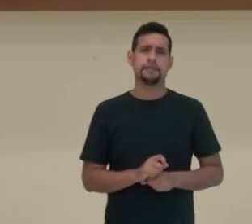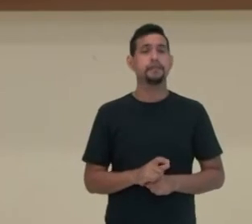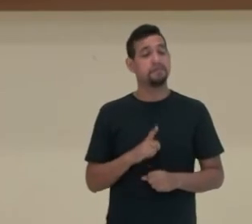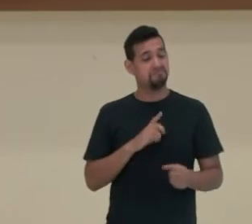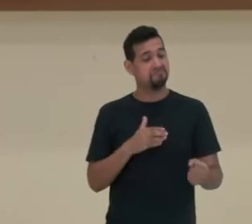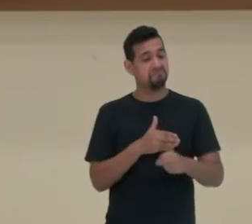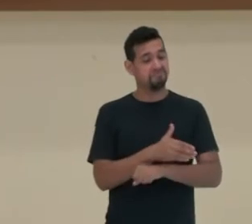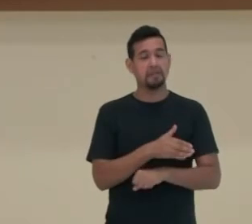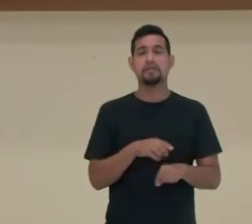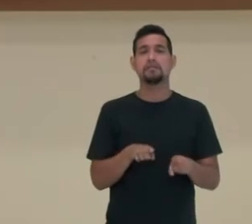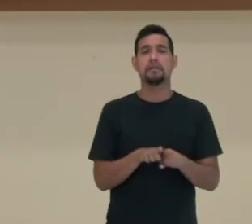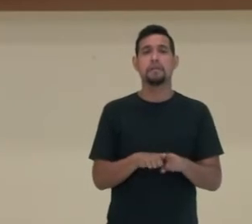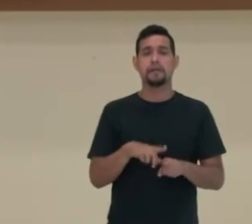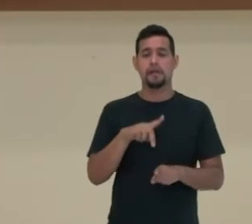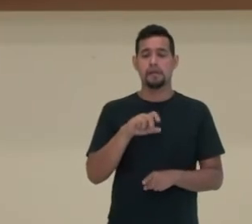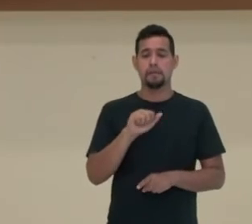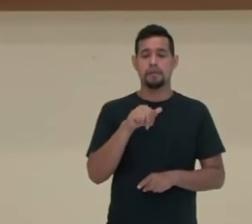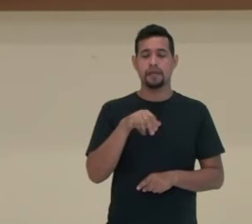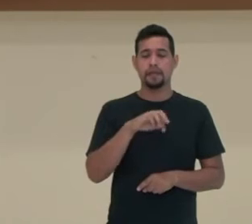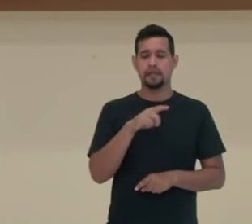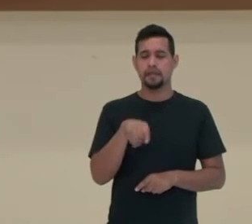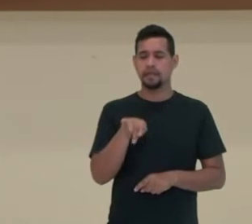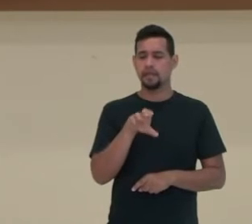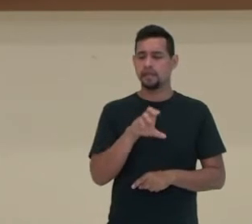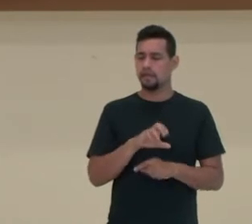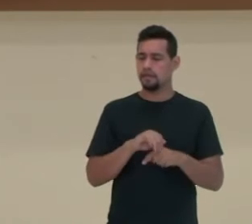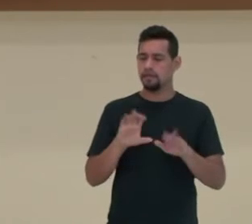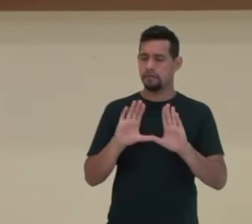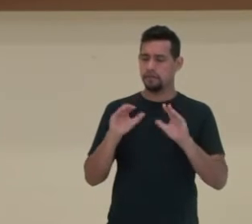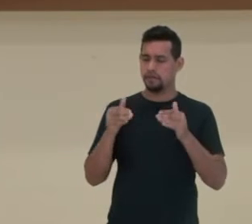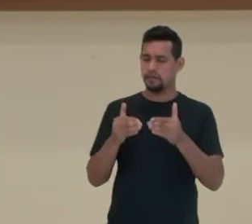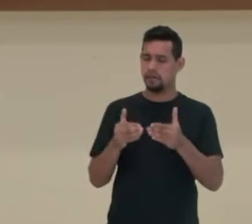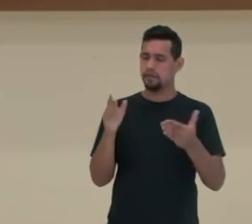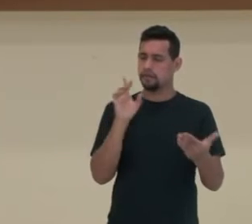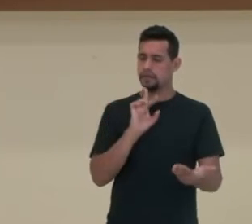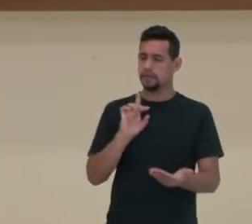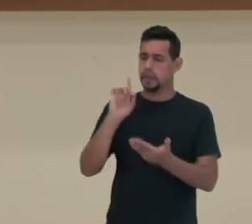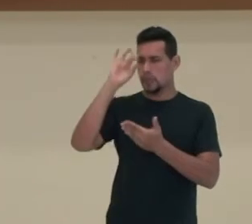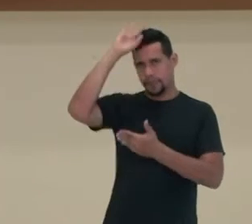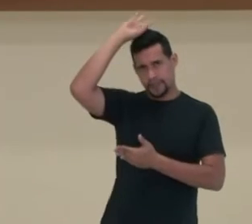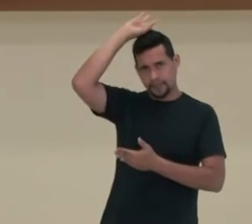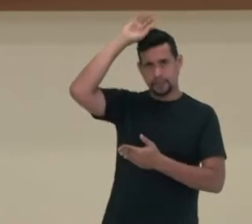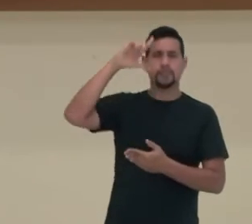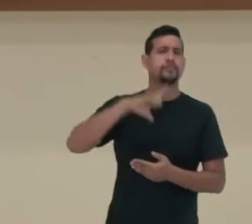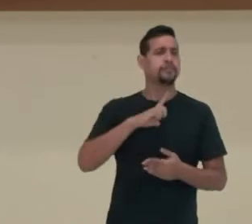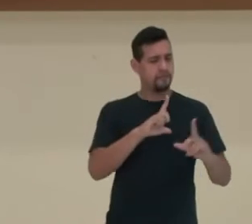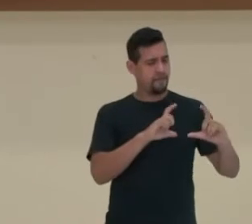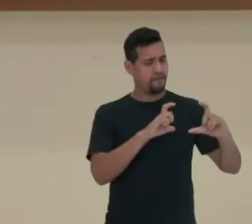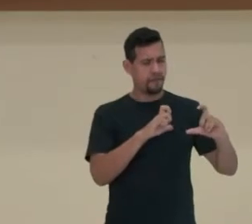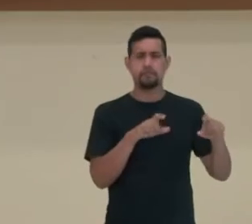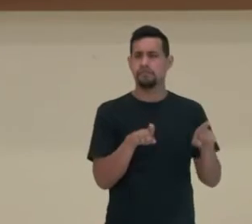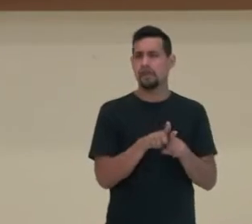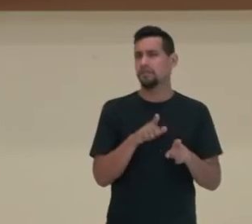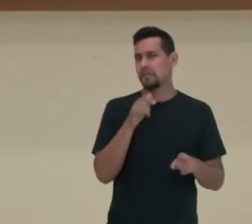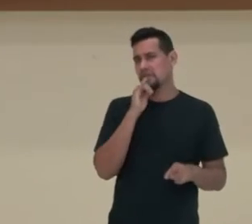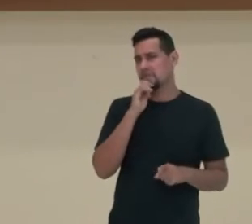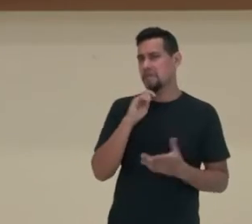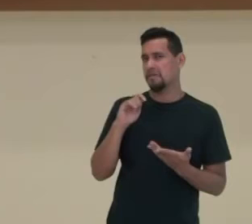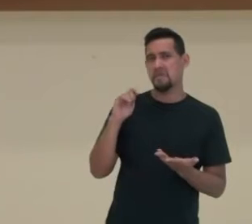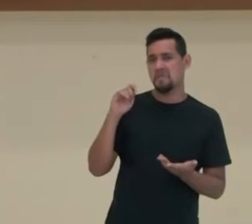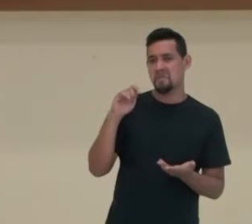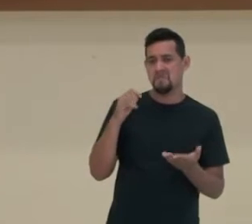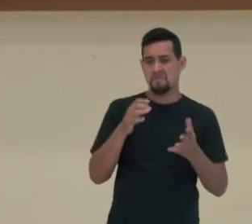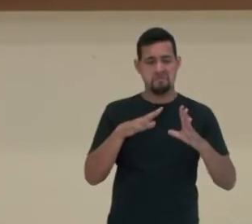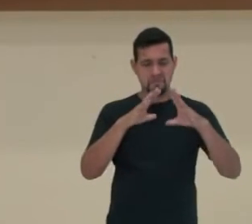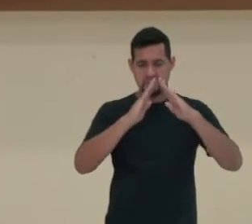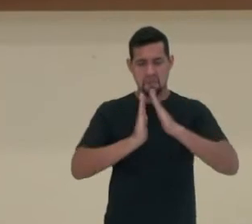entrava no panteão. O que é isso? No conjunto de deuses romanos. Ele tinha sua figura, podia ser em forma de boneco,